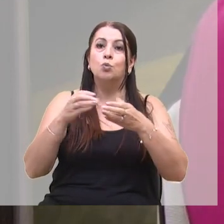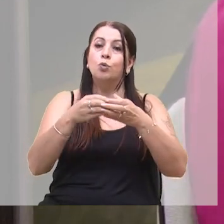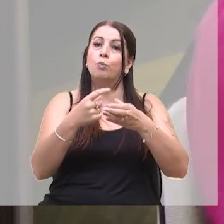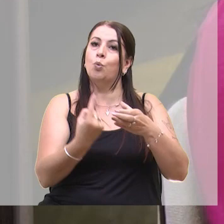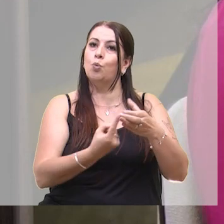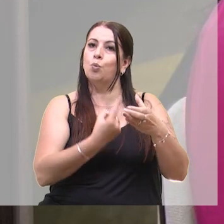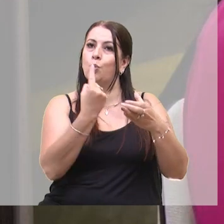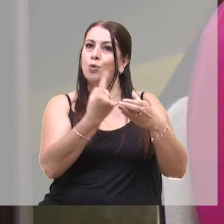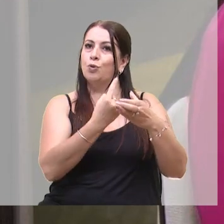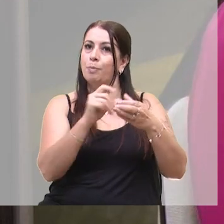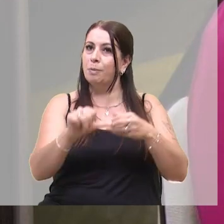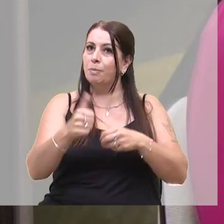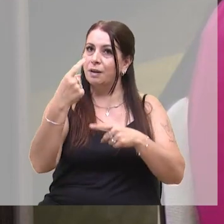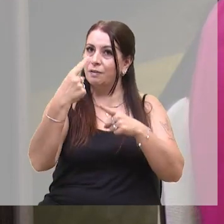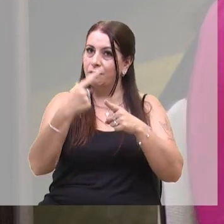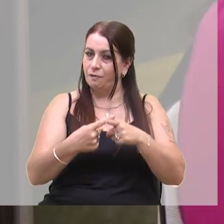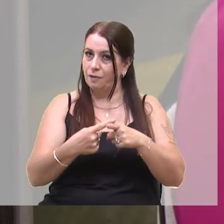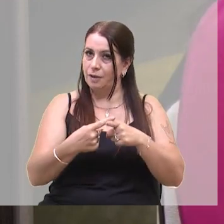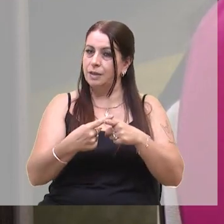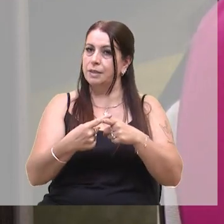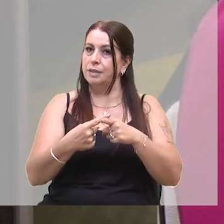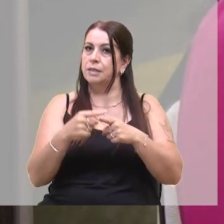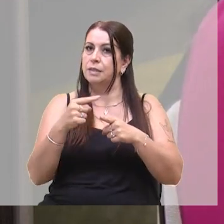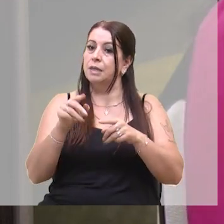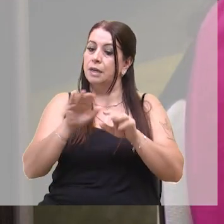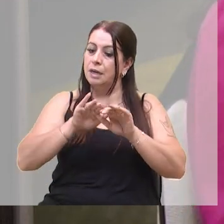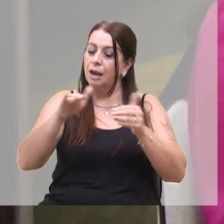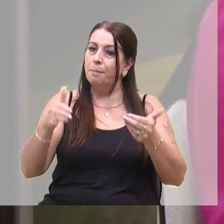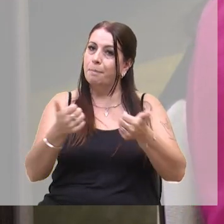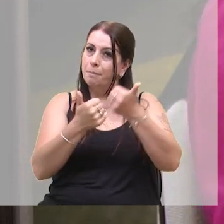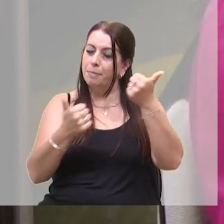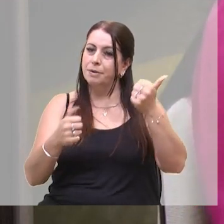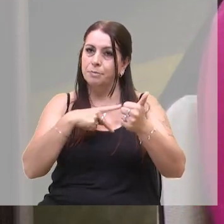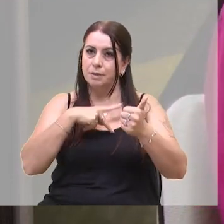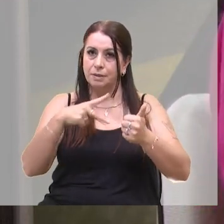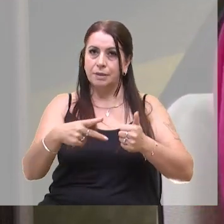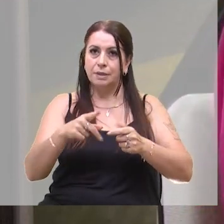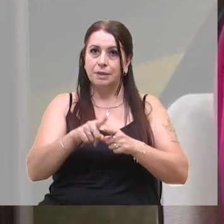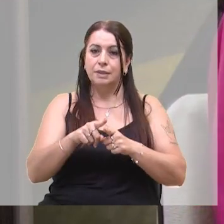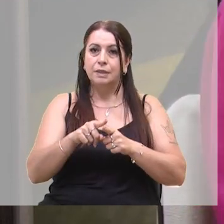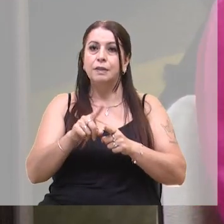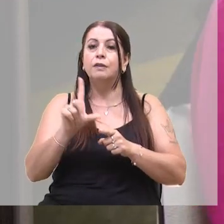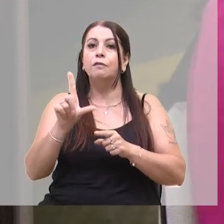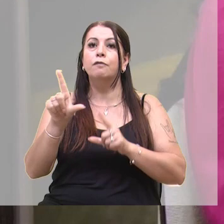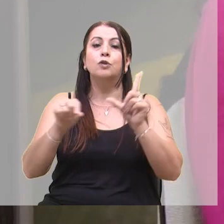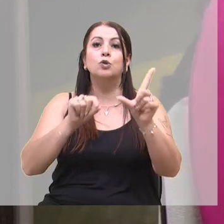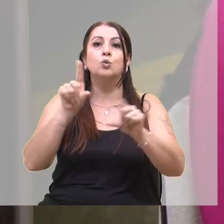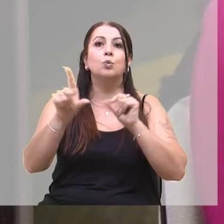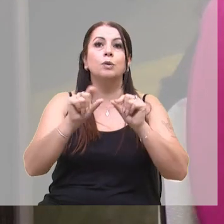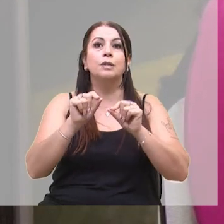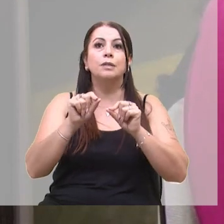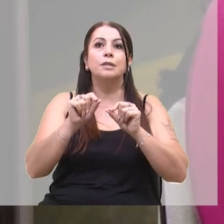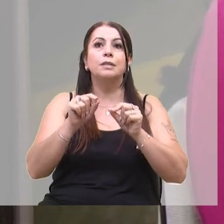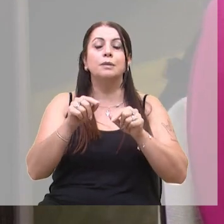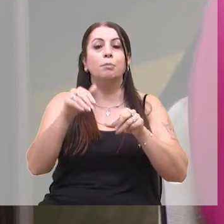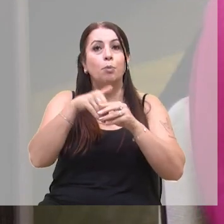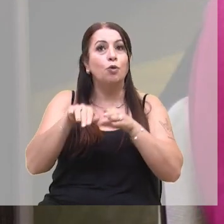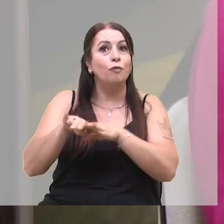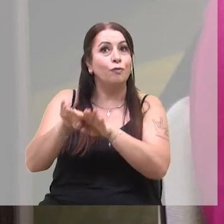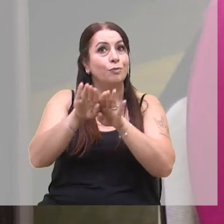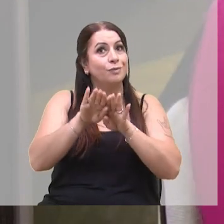uma eleição com chapa única, pela primeira vez nós tivemos uma eleição em que a mesa, né, a presidente da mesa, a mesa foram